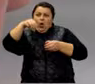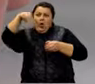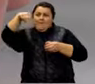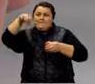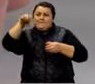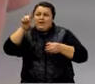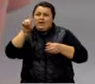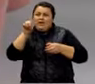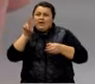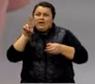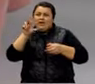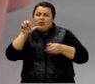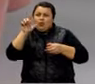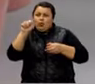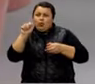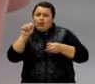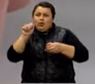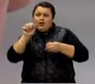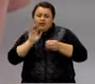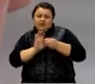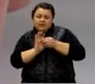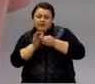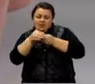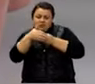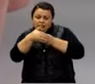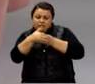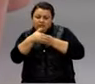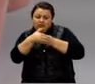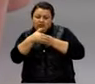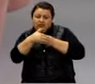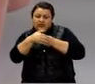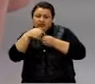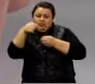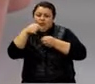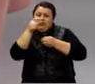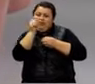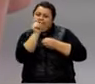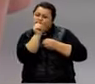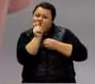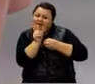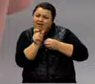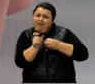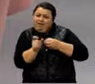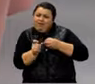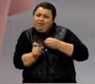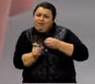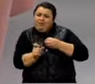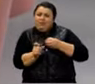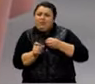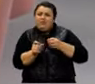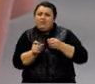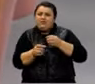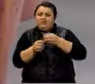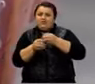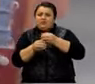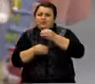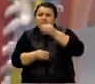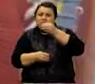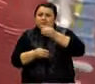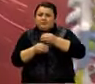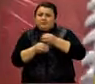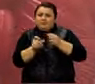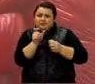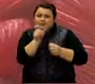espinhal, que fica protegida pelas vértebras, certo? Ela começa